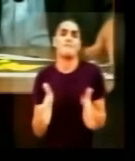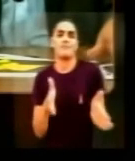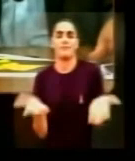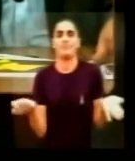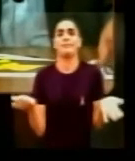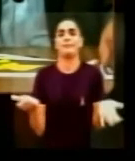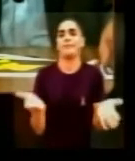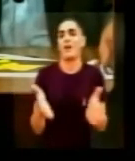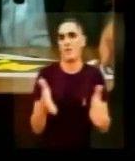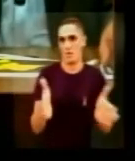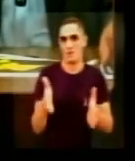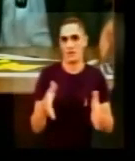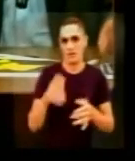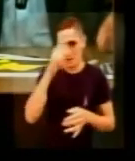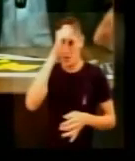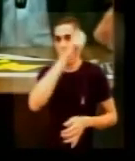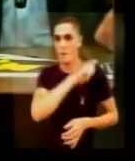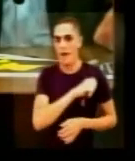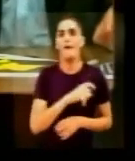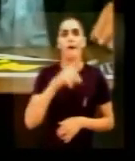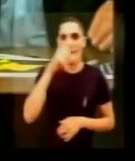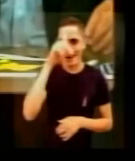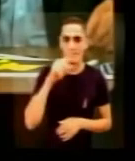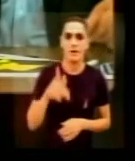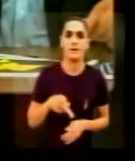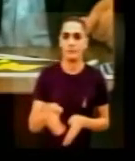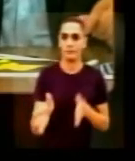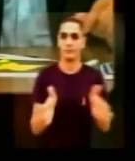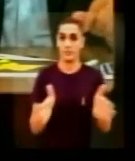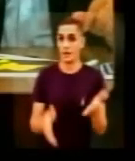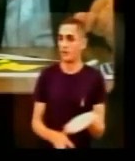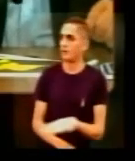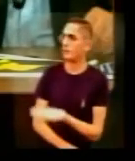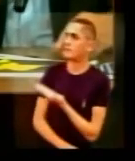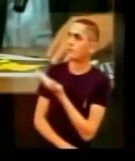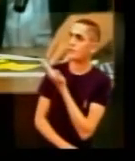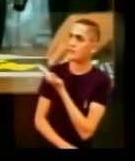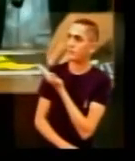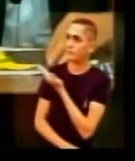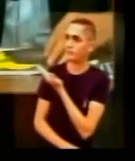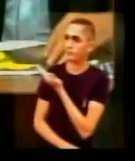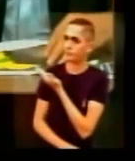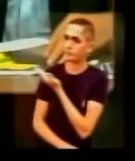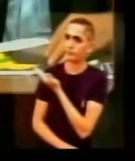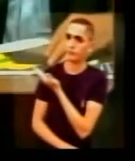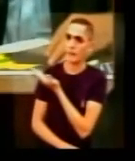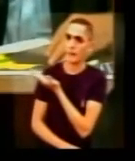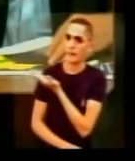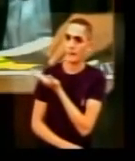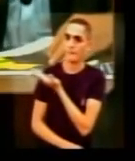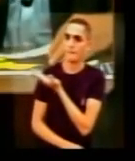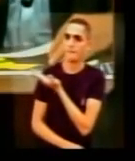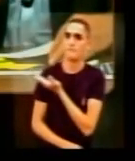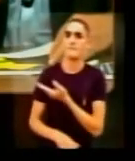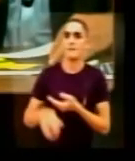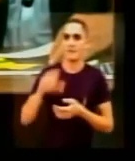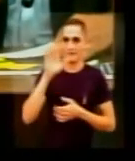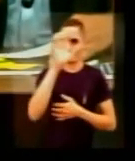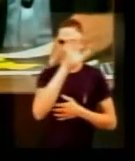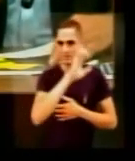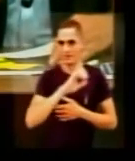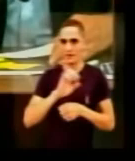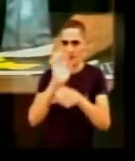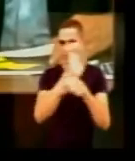fase amarela, próximo. Essa é a atual distribuição das fases no estado de São